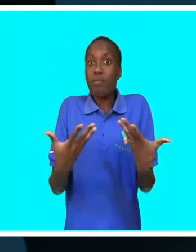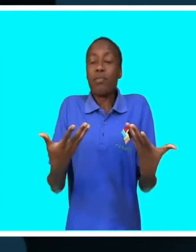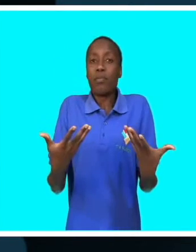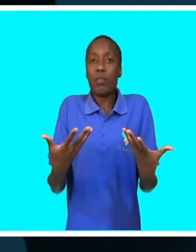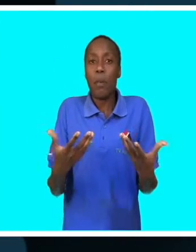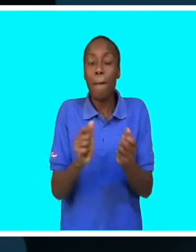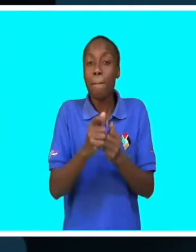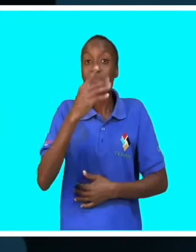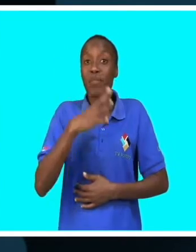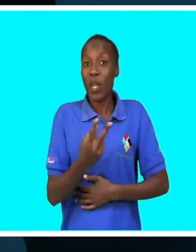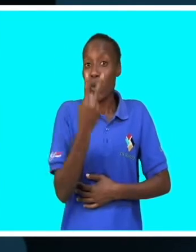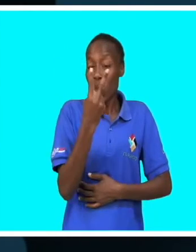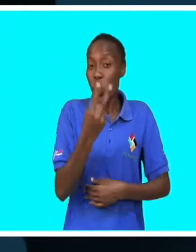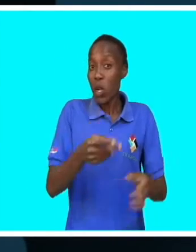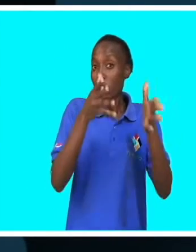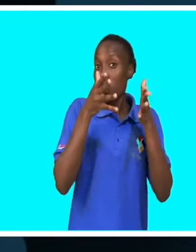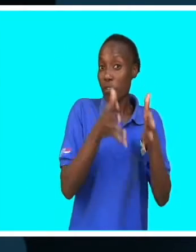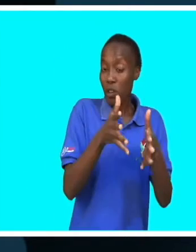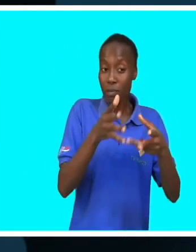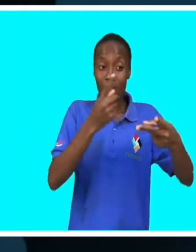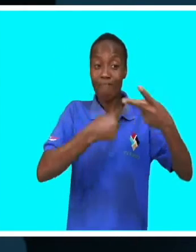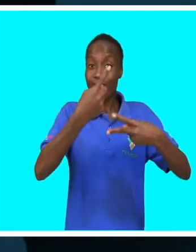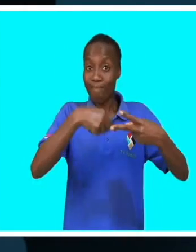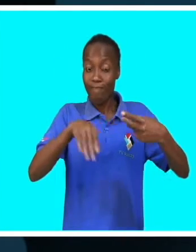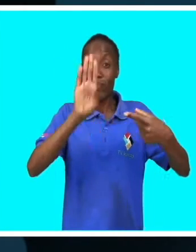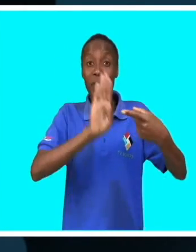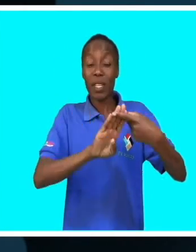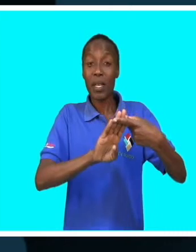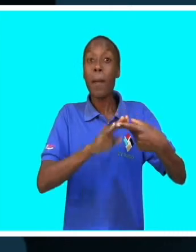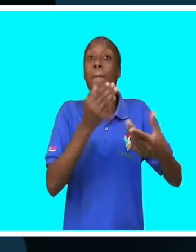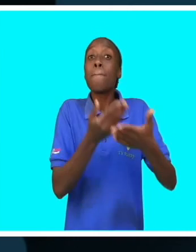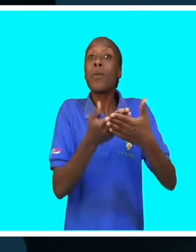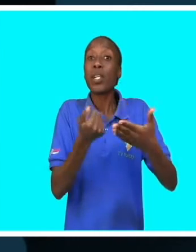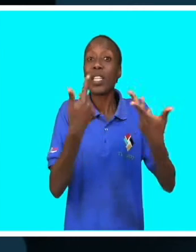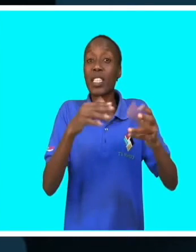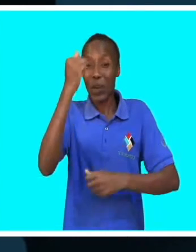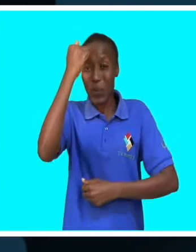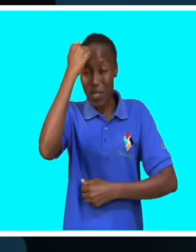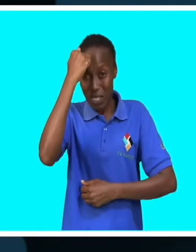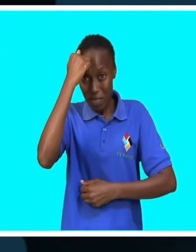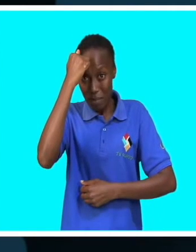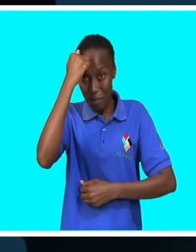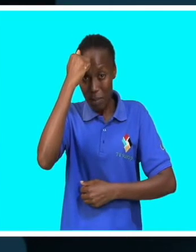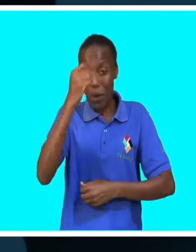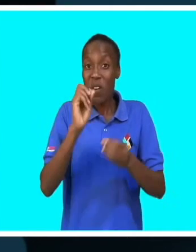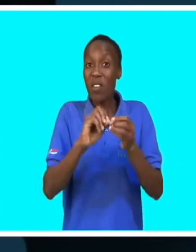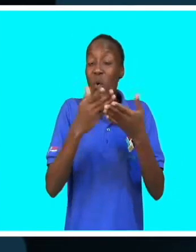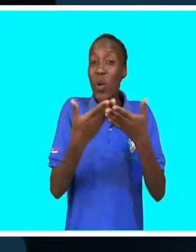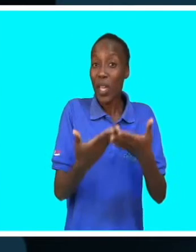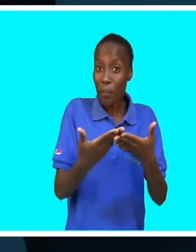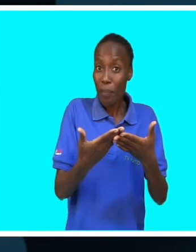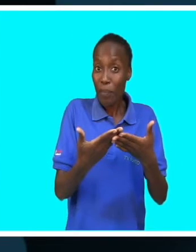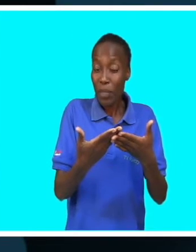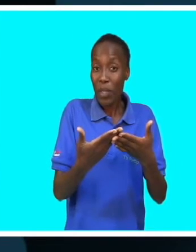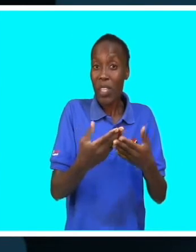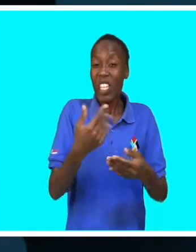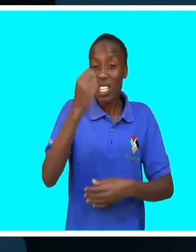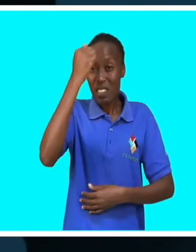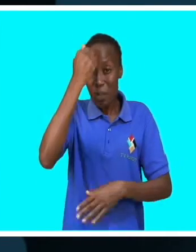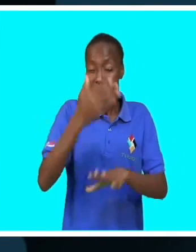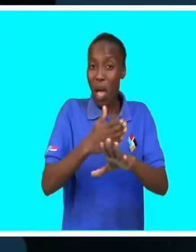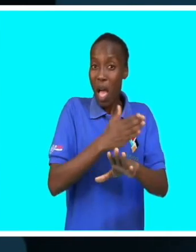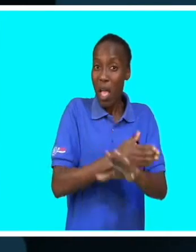o trauma. Exato. O trauma em duas vertentes. Trauma porque ele conheceu